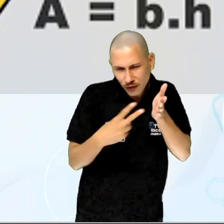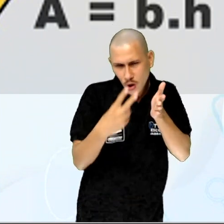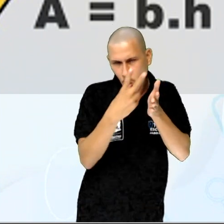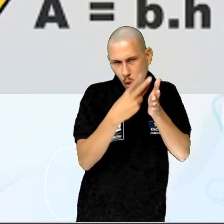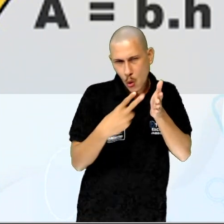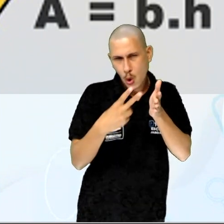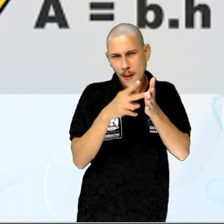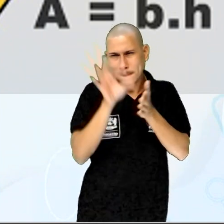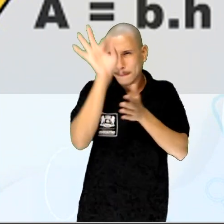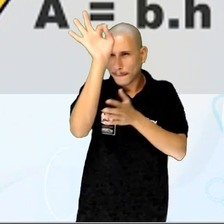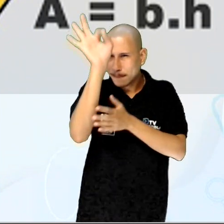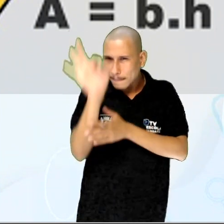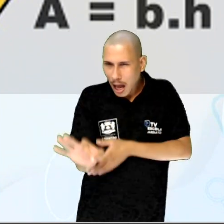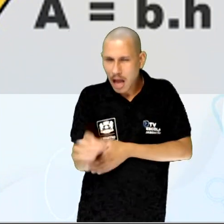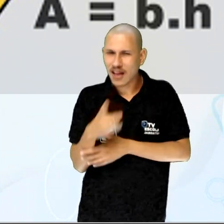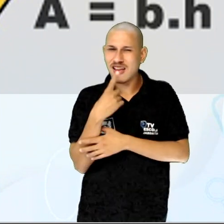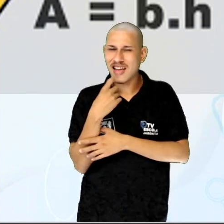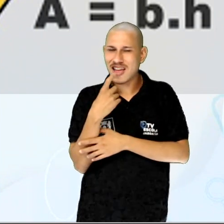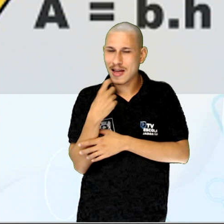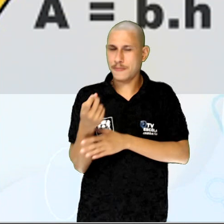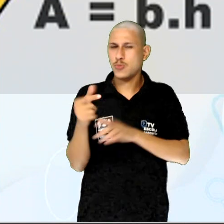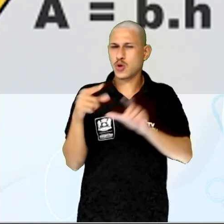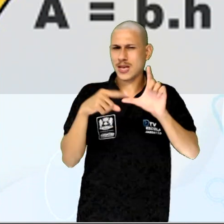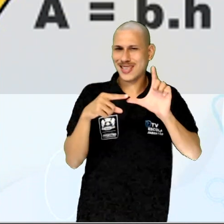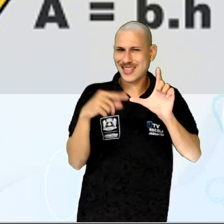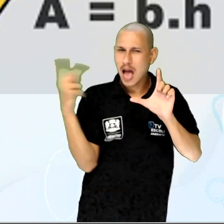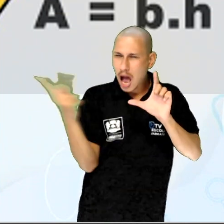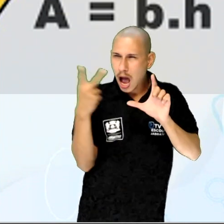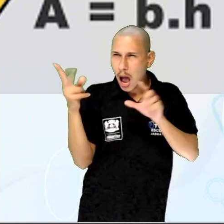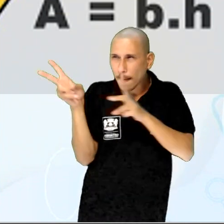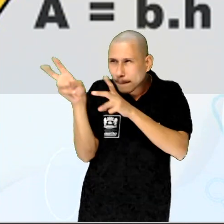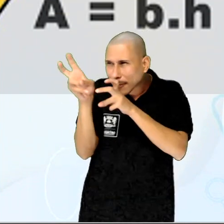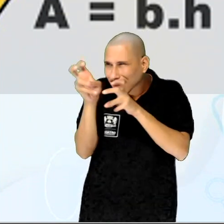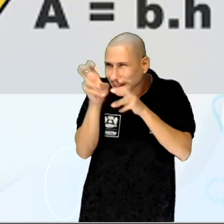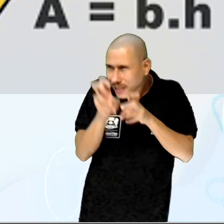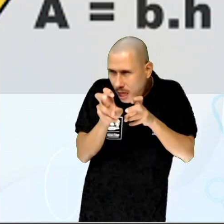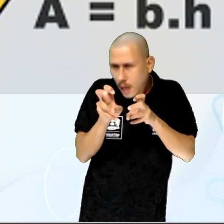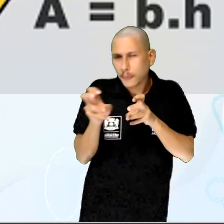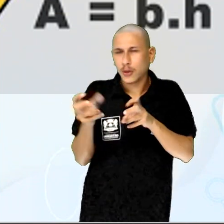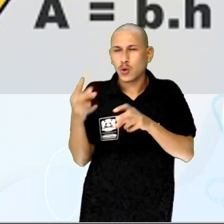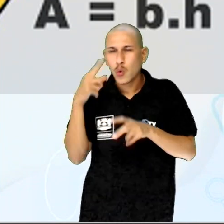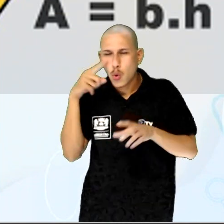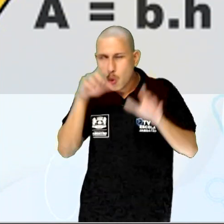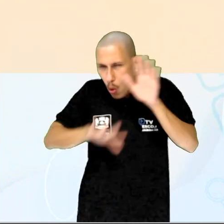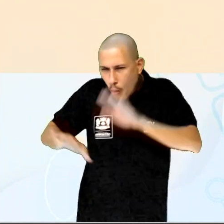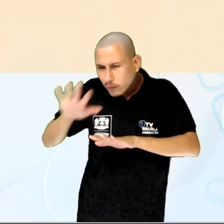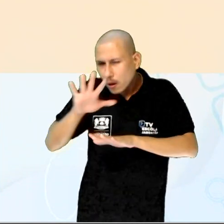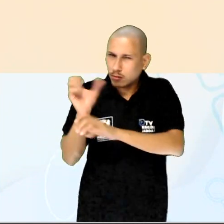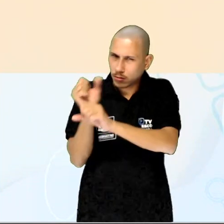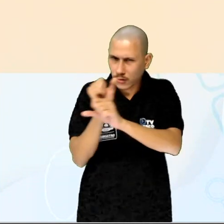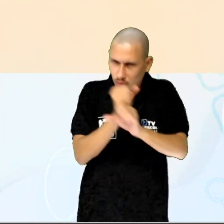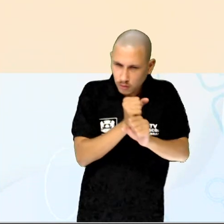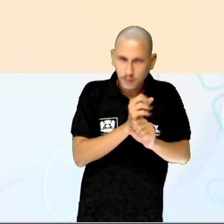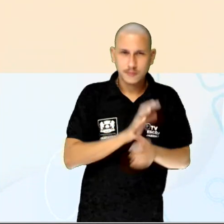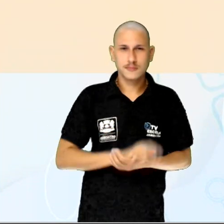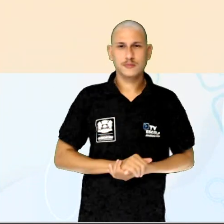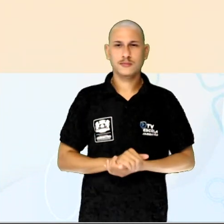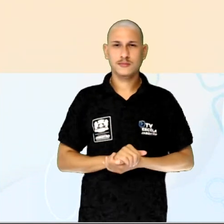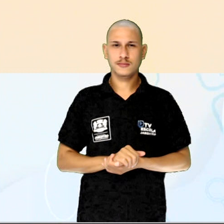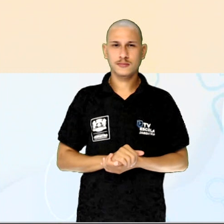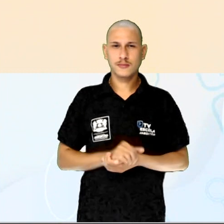linha vermelhada, né? E a letrinha H, tá? Tem que ter cuidado quando a gente for calcular a área do paralelogramo.